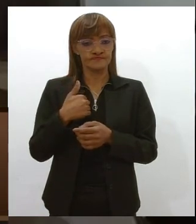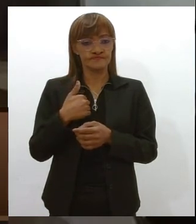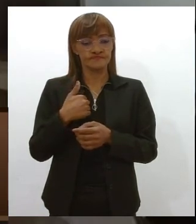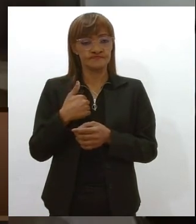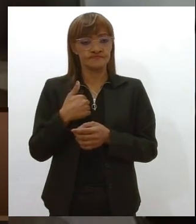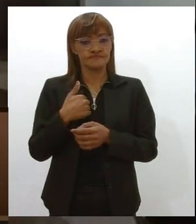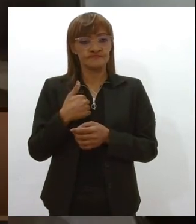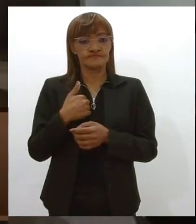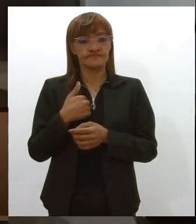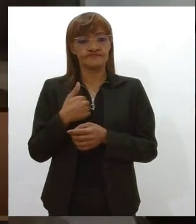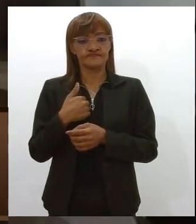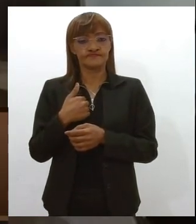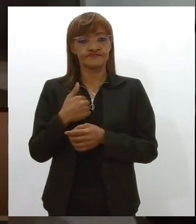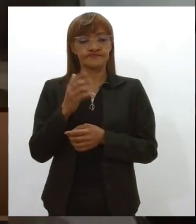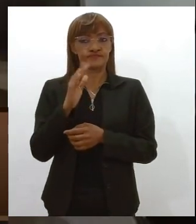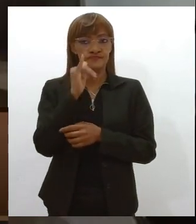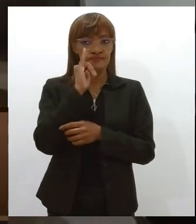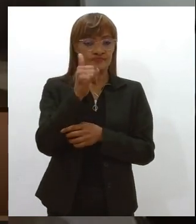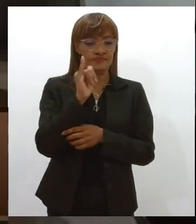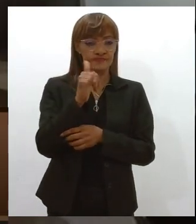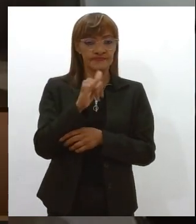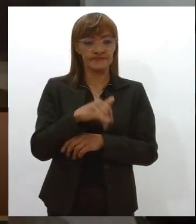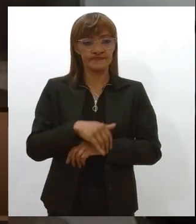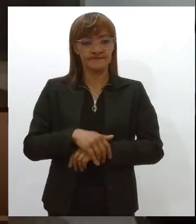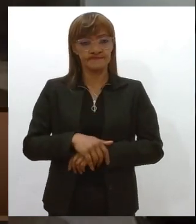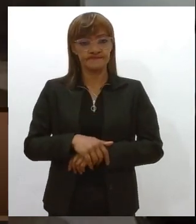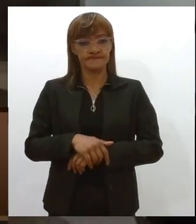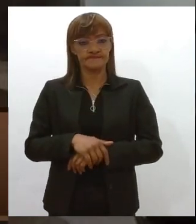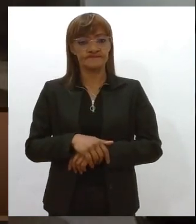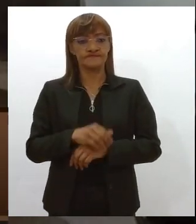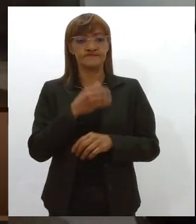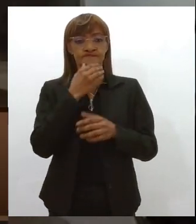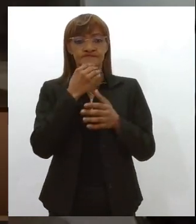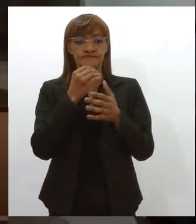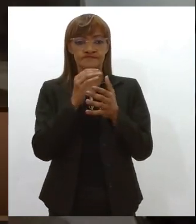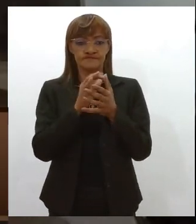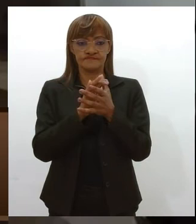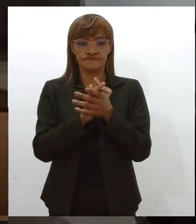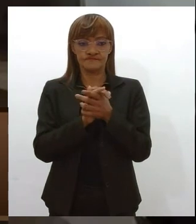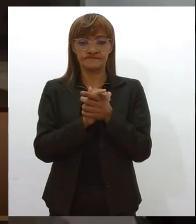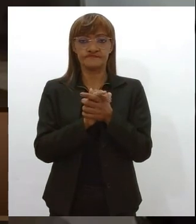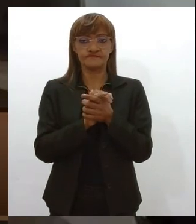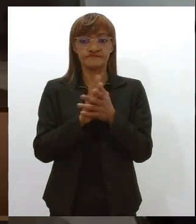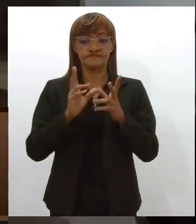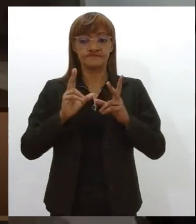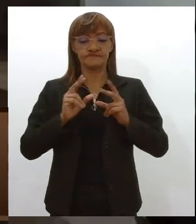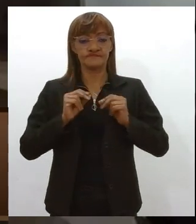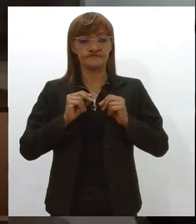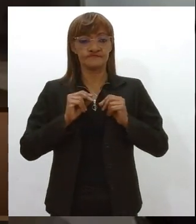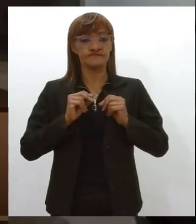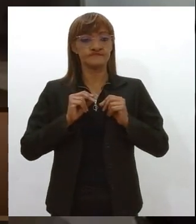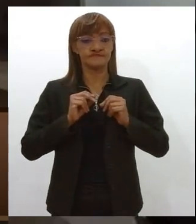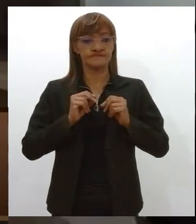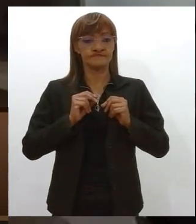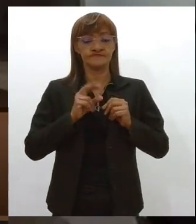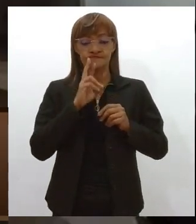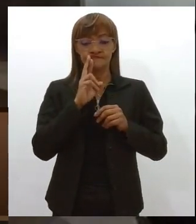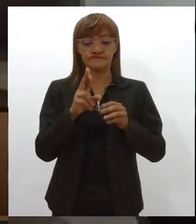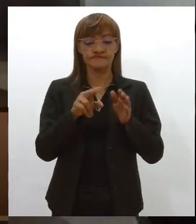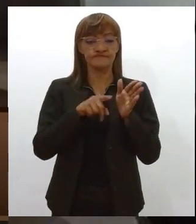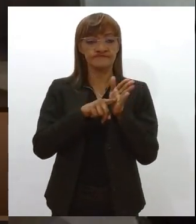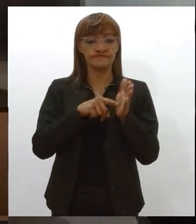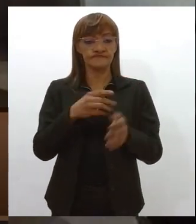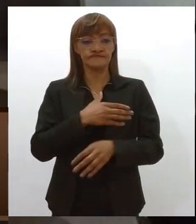As mães atípicas, com seus companheiros, quando vem um diagnóstico de seu filho, Mais de 70% dos casos, seus